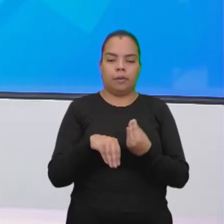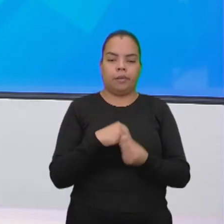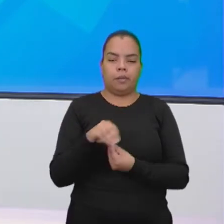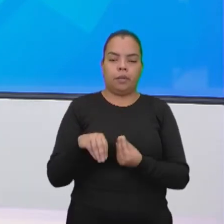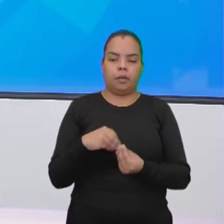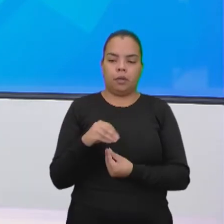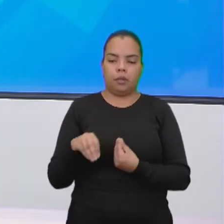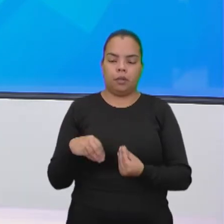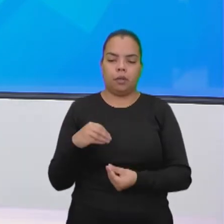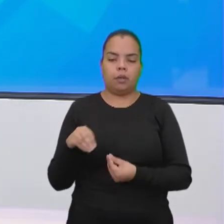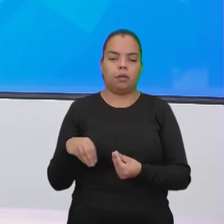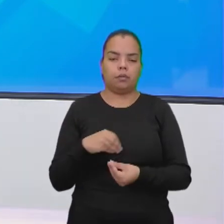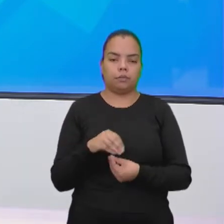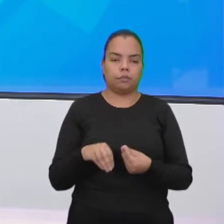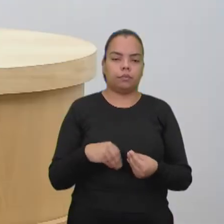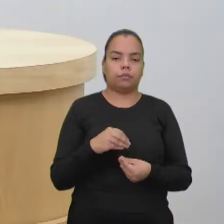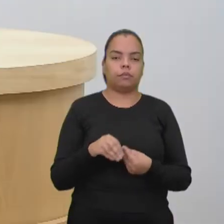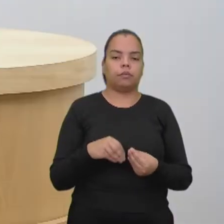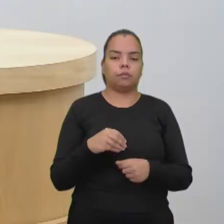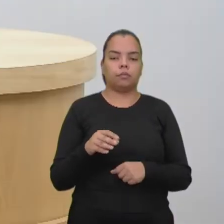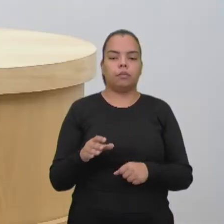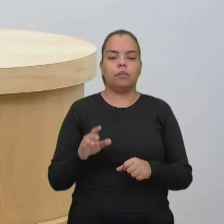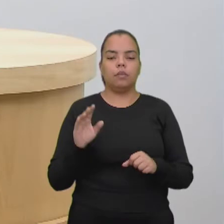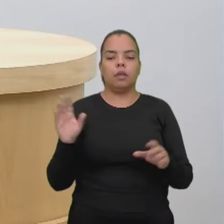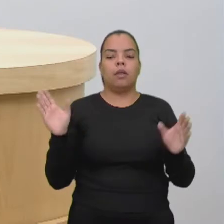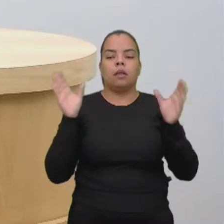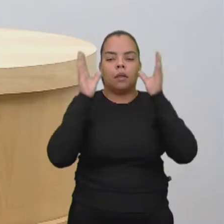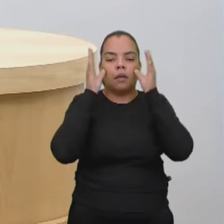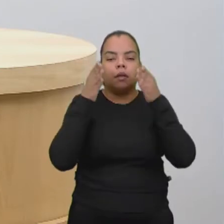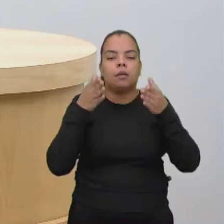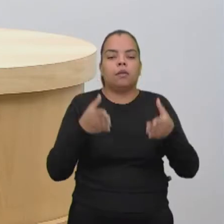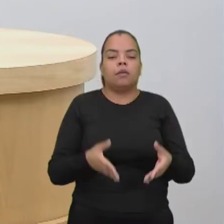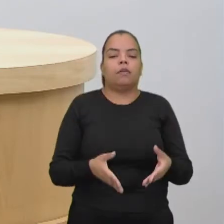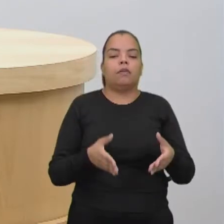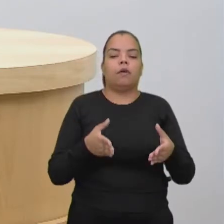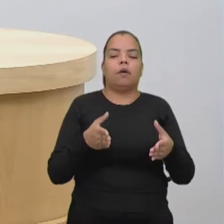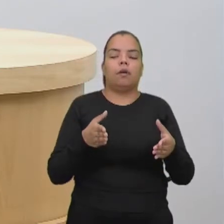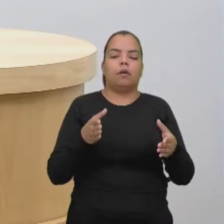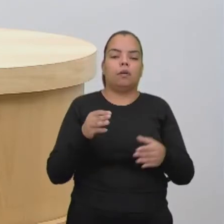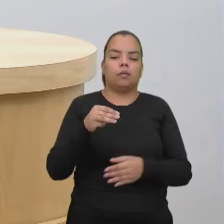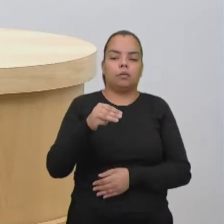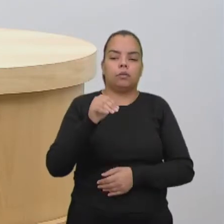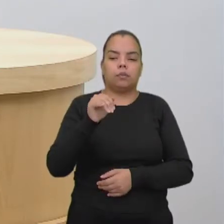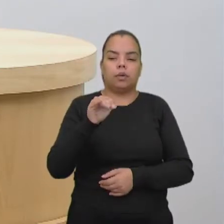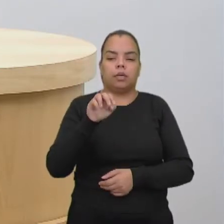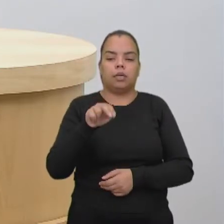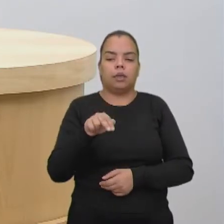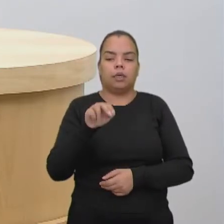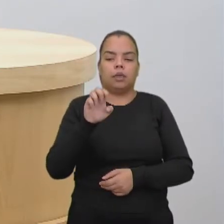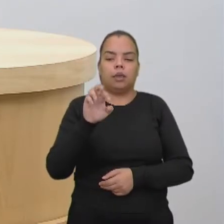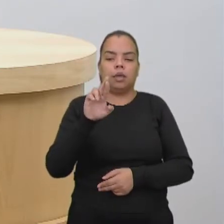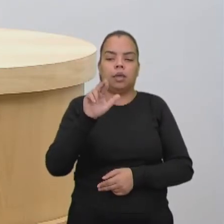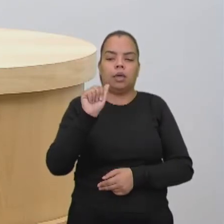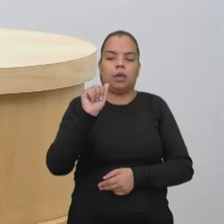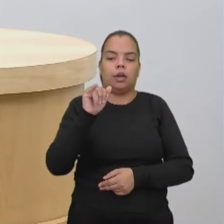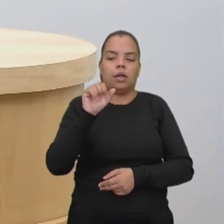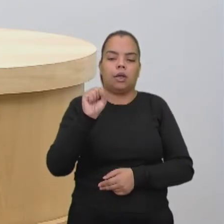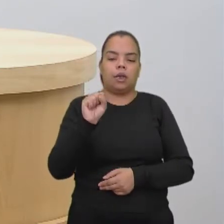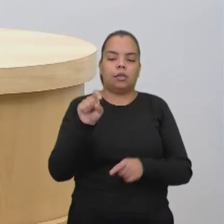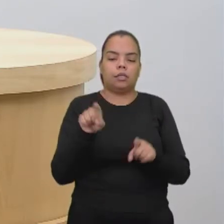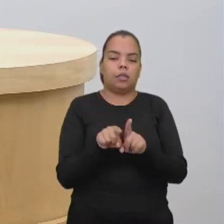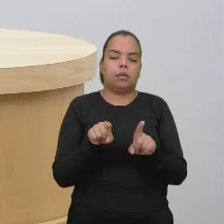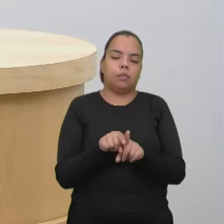desta atividade, né? Dando uma ênfase aí para a questão dos minerais e dos minérios, né? Mas sempre, né,